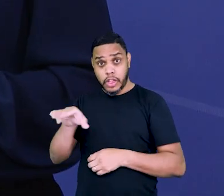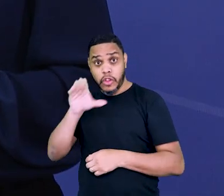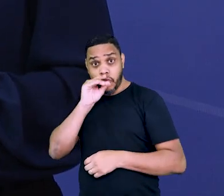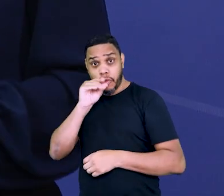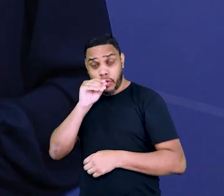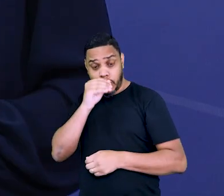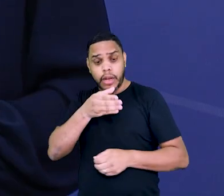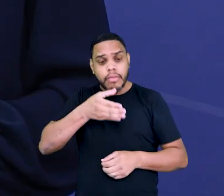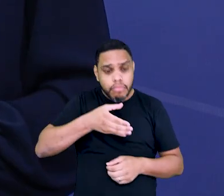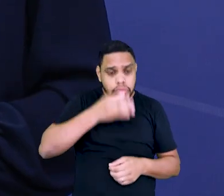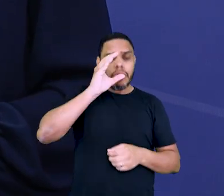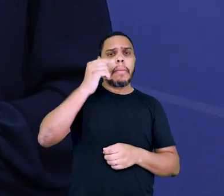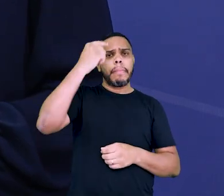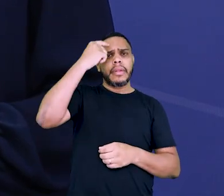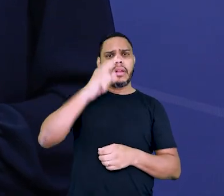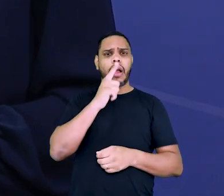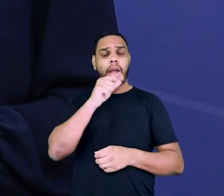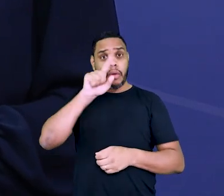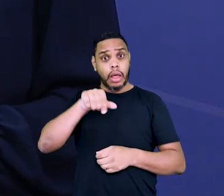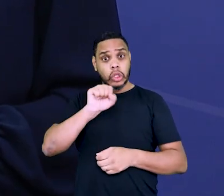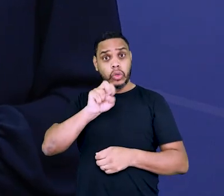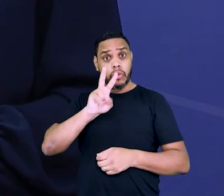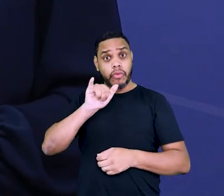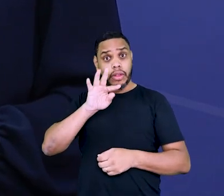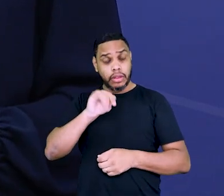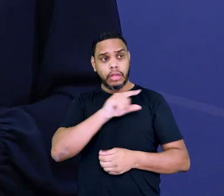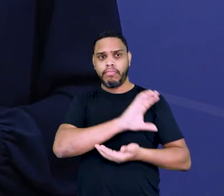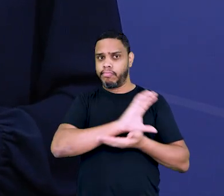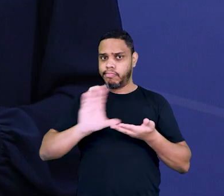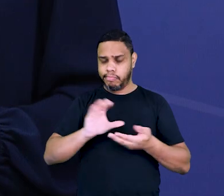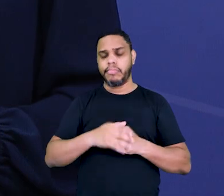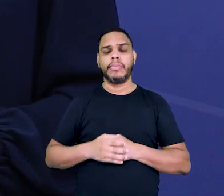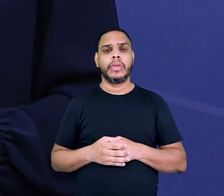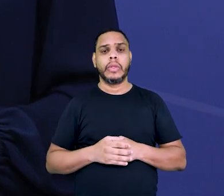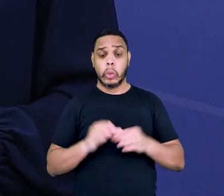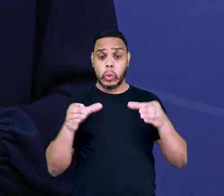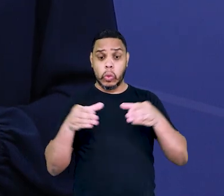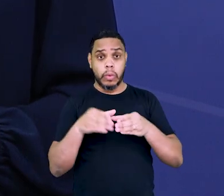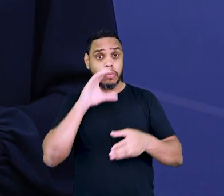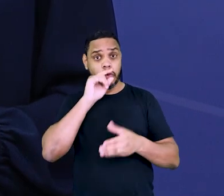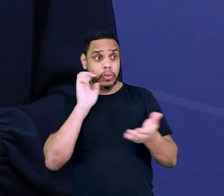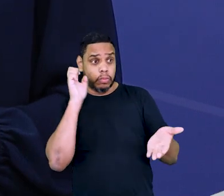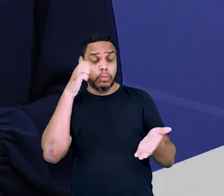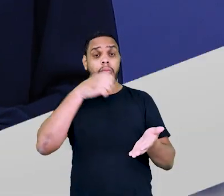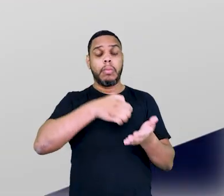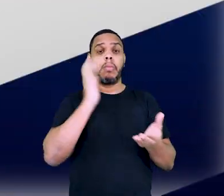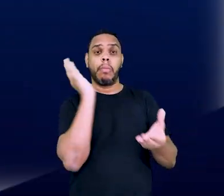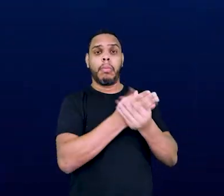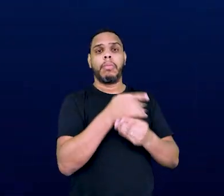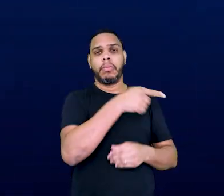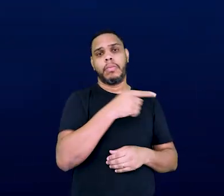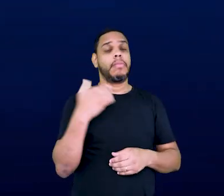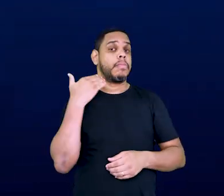solvente pensando ser água deve ser indenizada. Sentença coletiva contra banco pode ser executada individualmente.